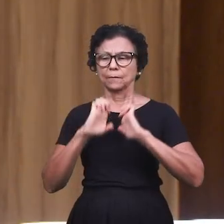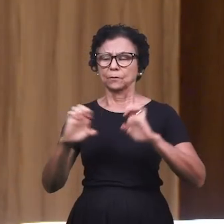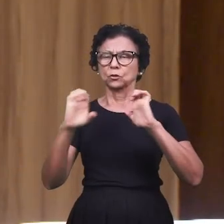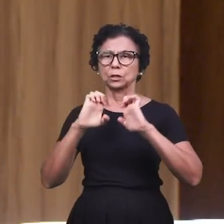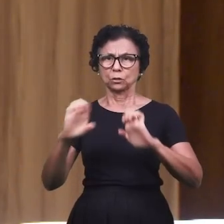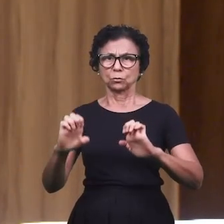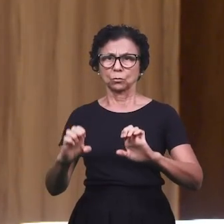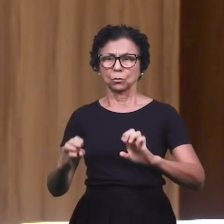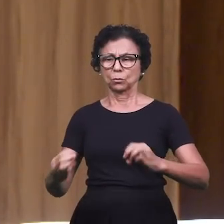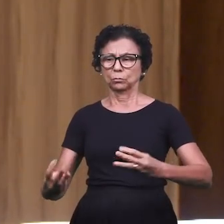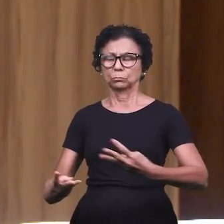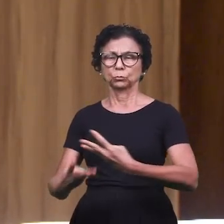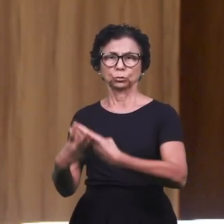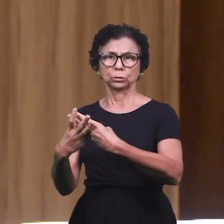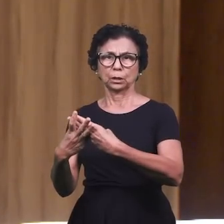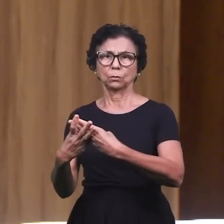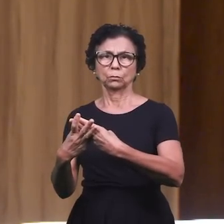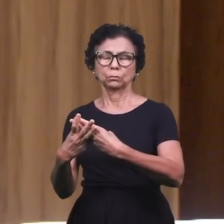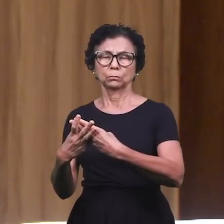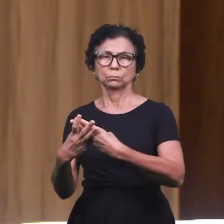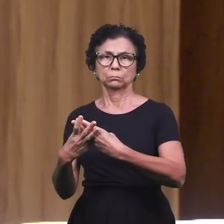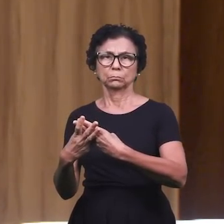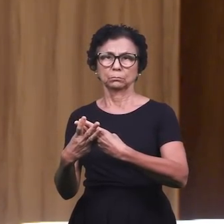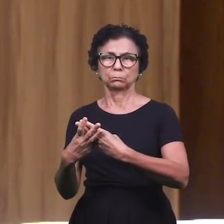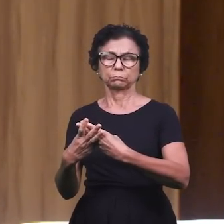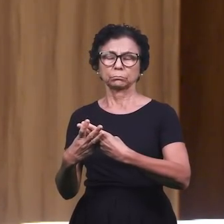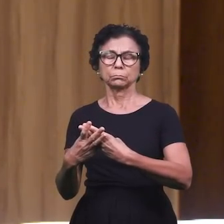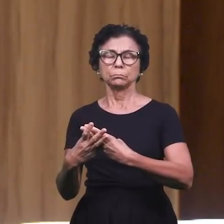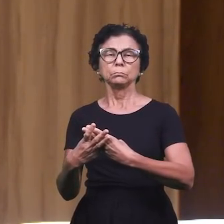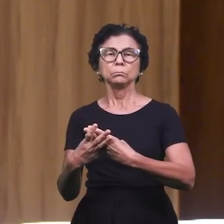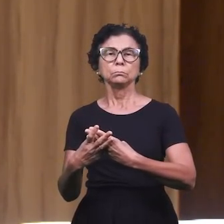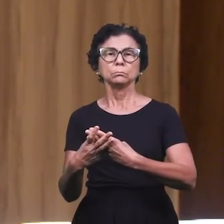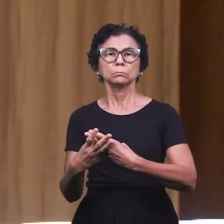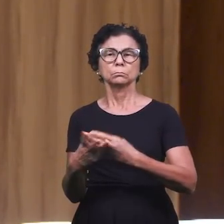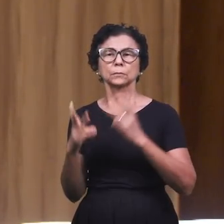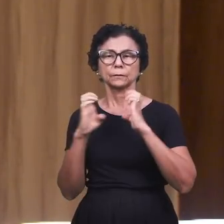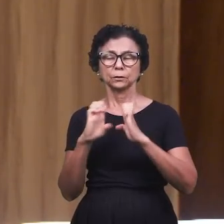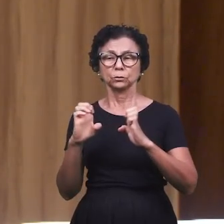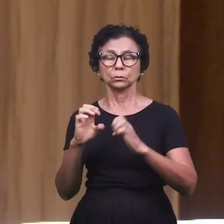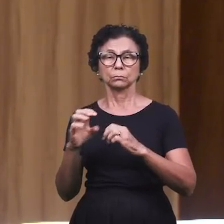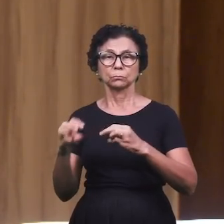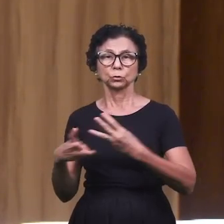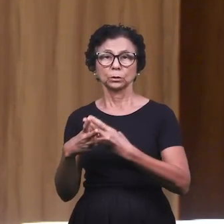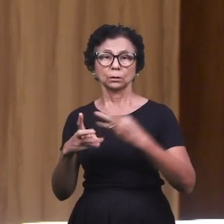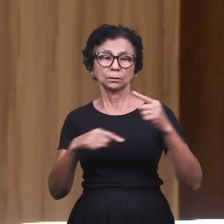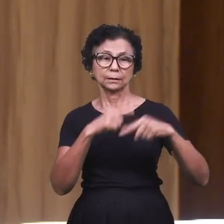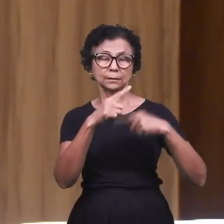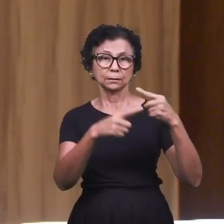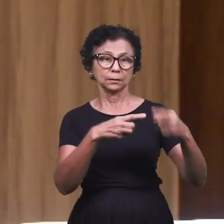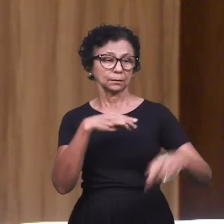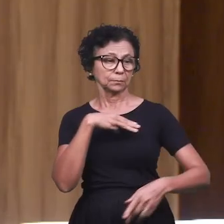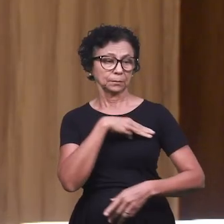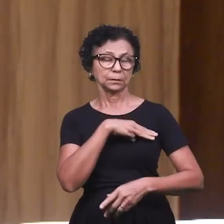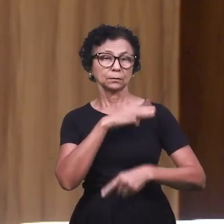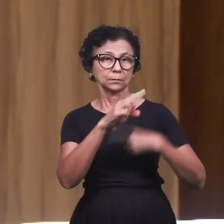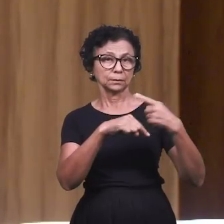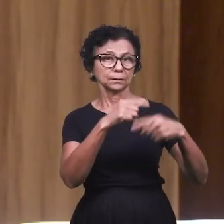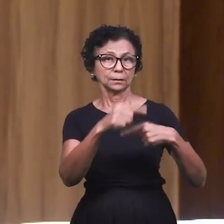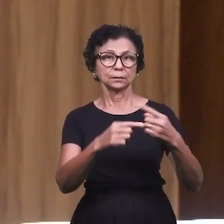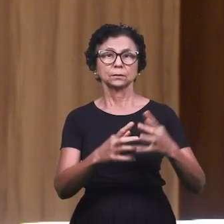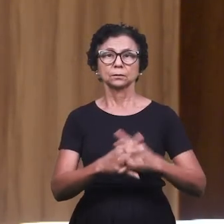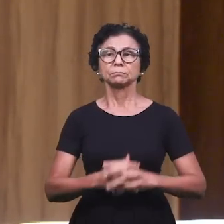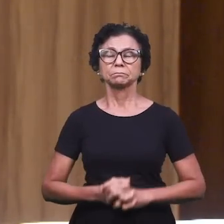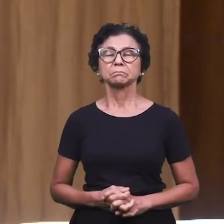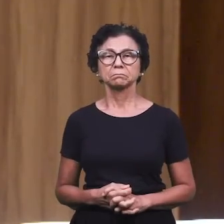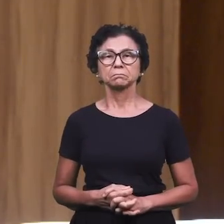dele, ali na região dos judeus. O trabalho dele foi feito ali. Podemos dizer, o trabalho missionário dele foi feito dentro